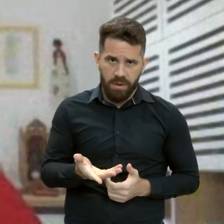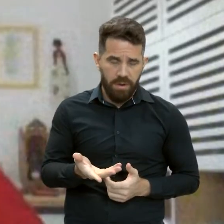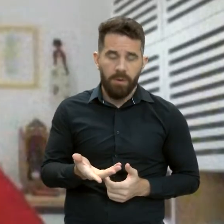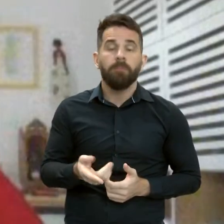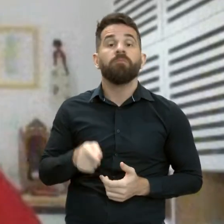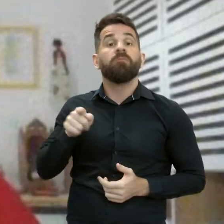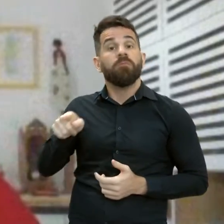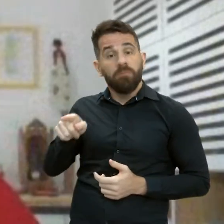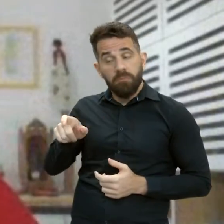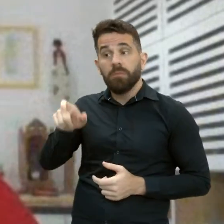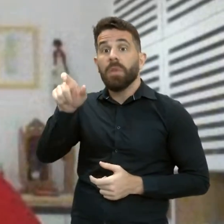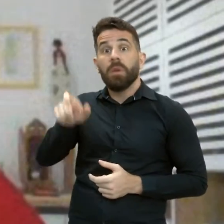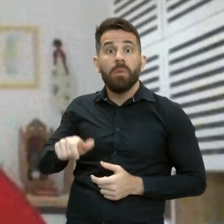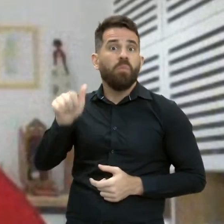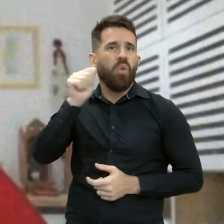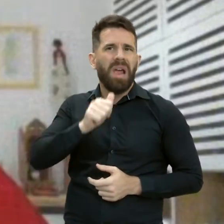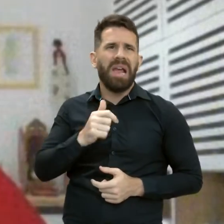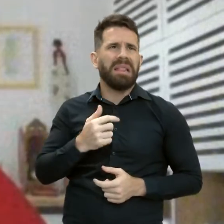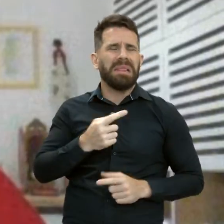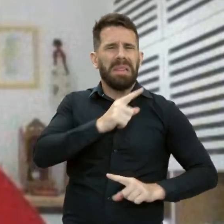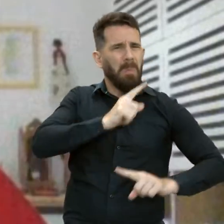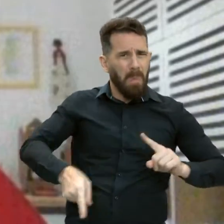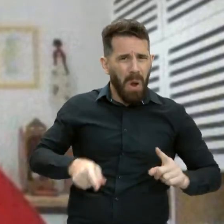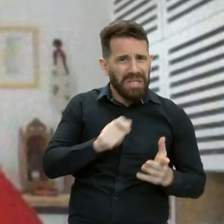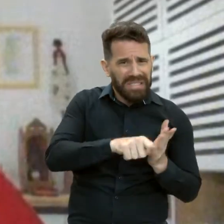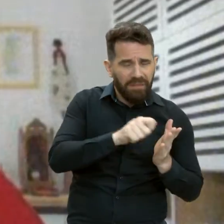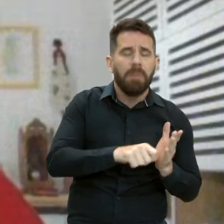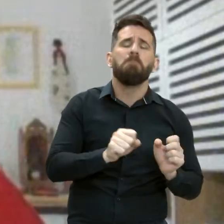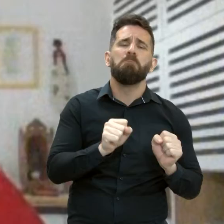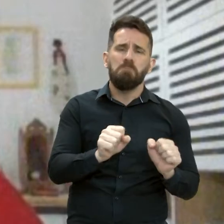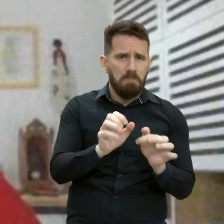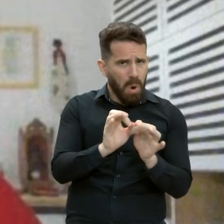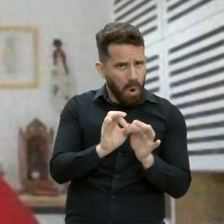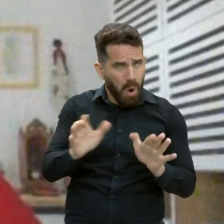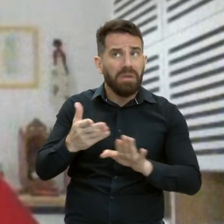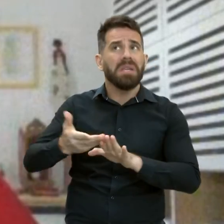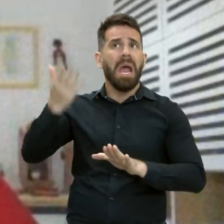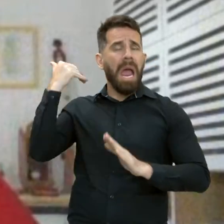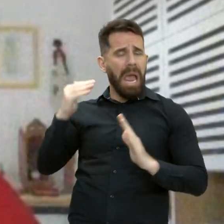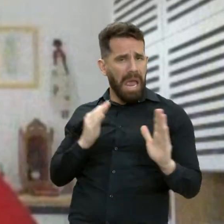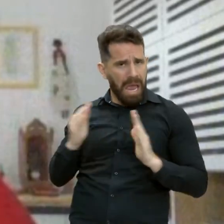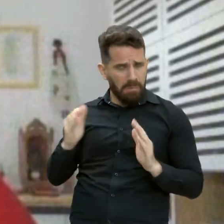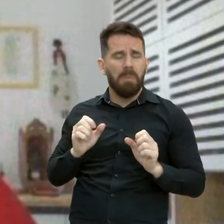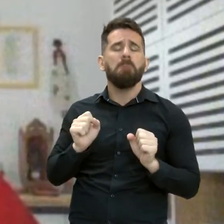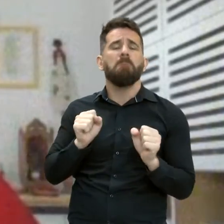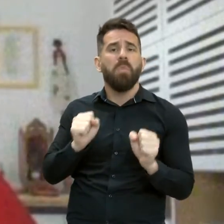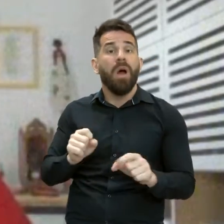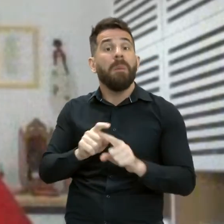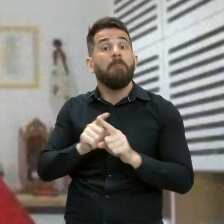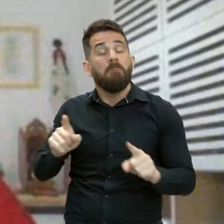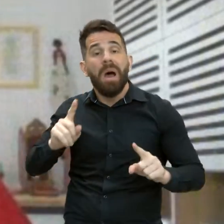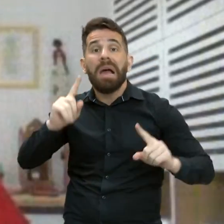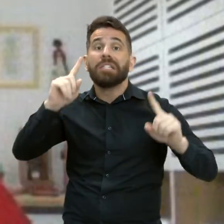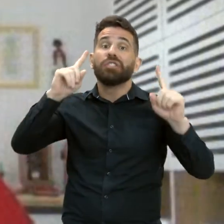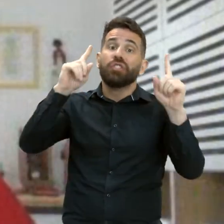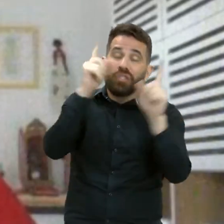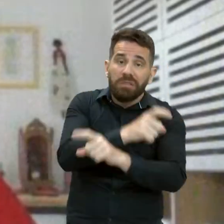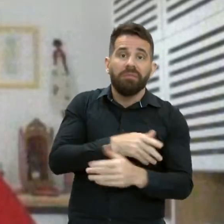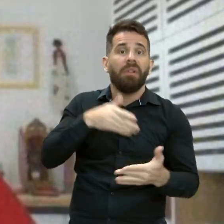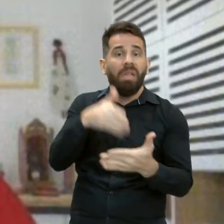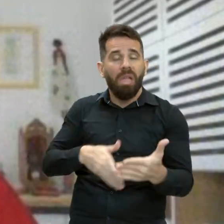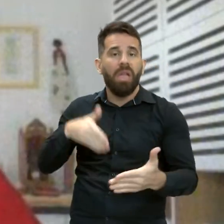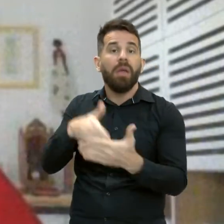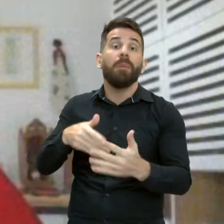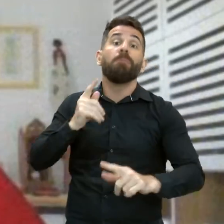tinham dificuldade de publicar. E essa dificuldade vai se revelar na vida da Cora, que ela só vai publicar depois dos 70